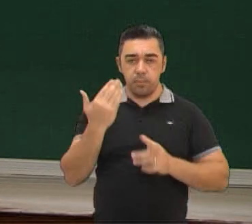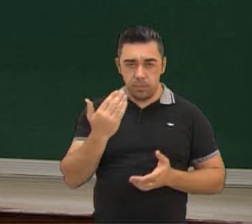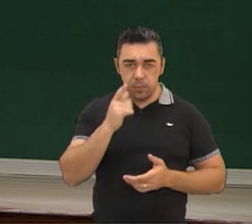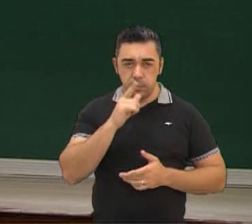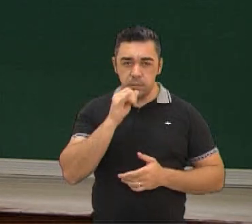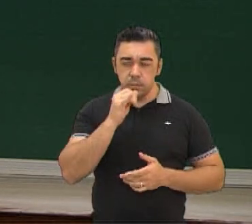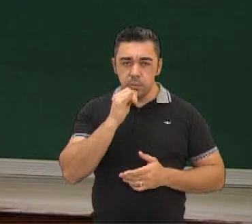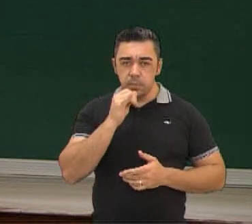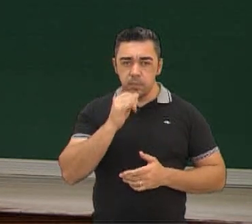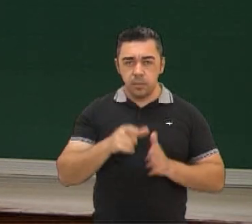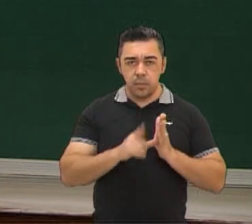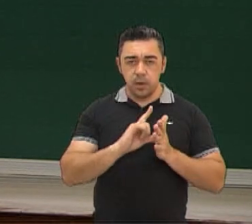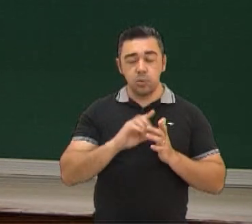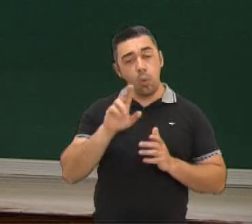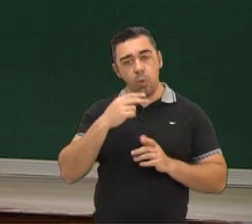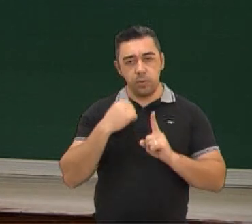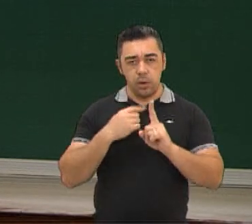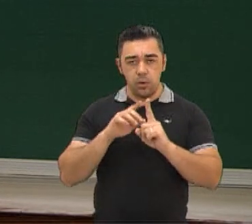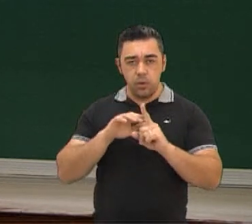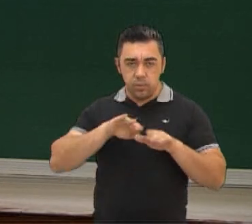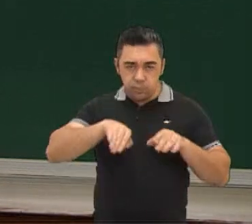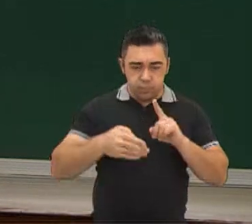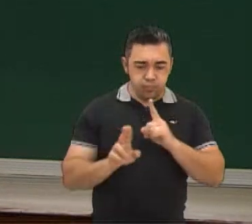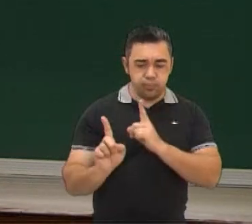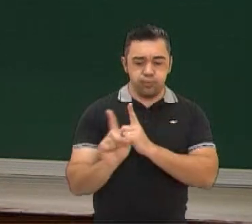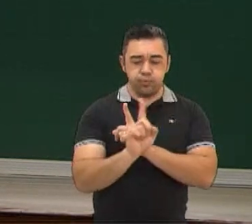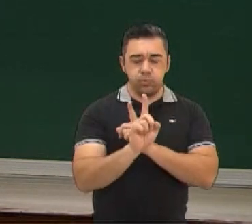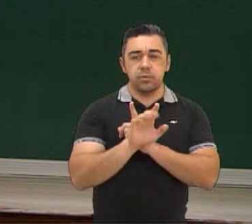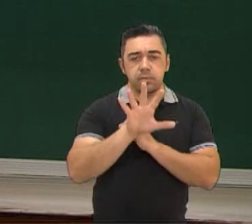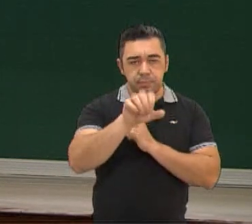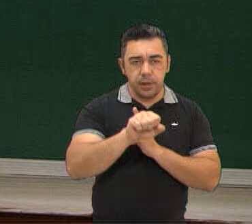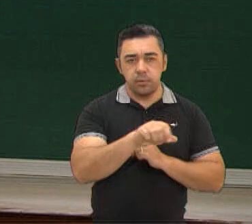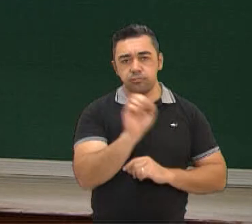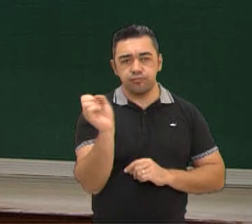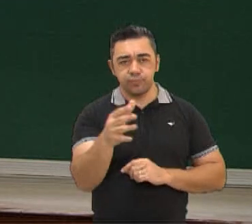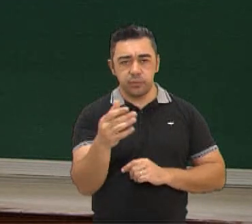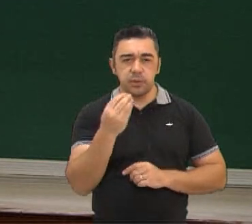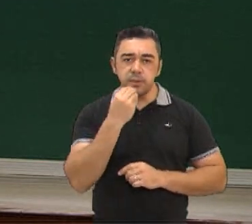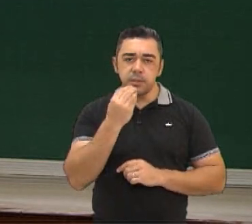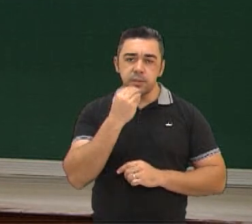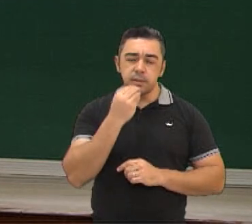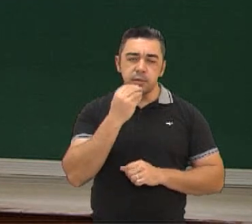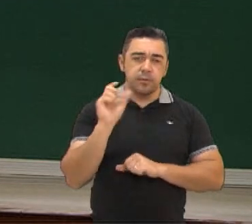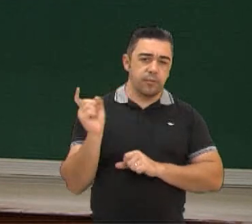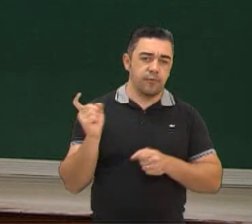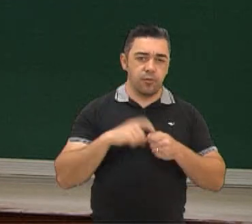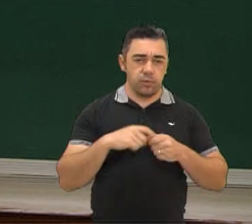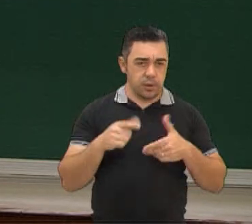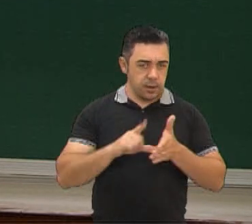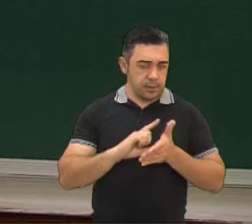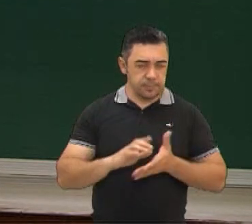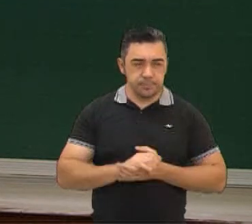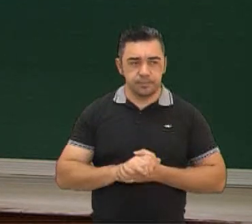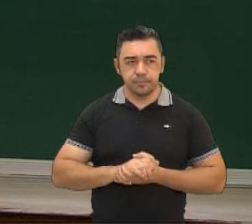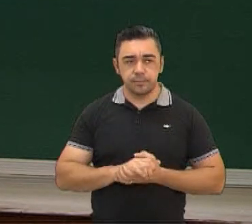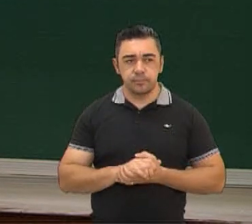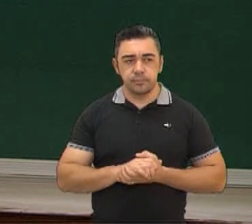antecipando o passe, esse jogador faz uma barreira para tentar cortar, pegar a bola antes que chegue no